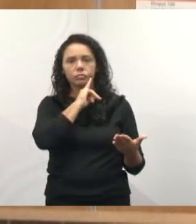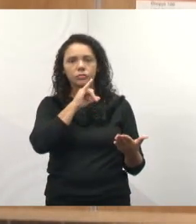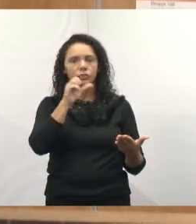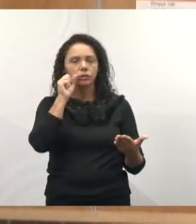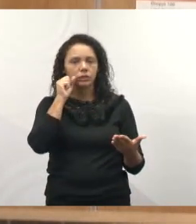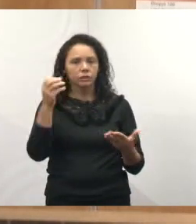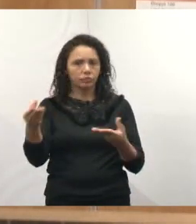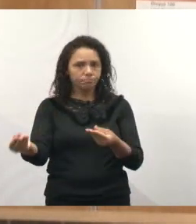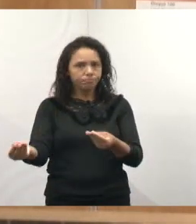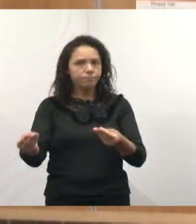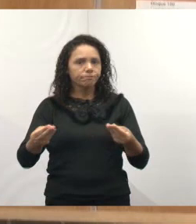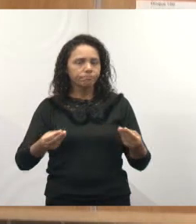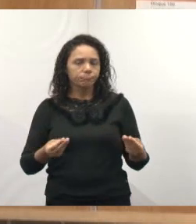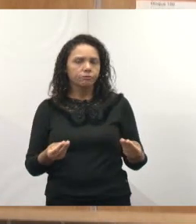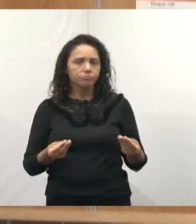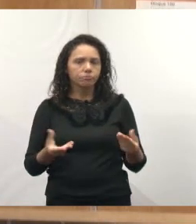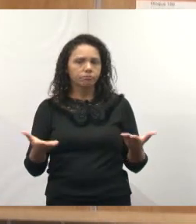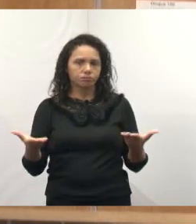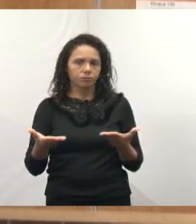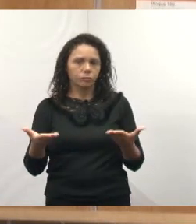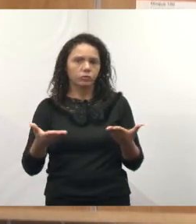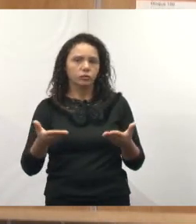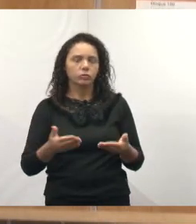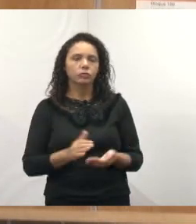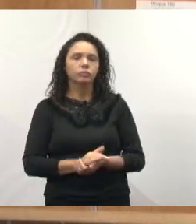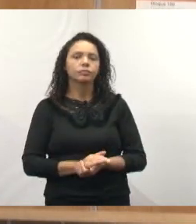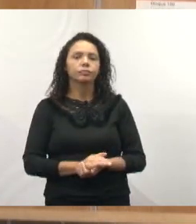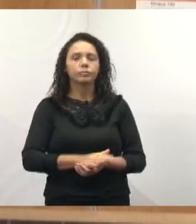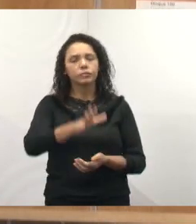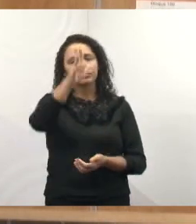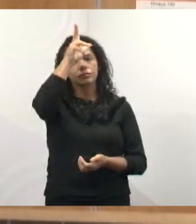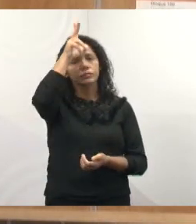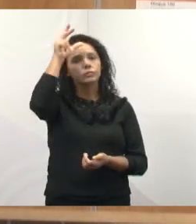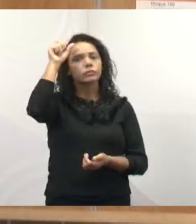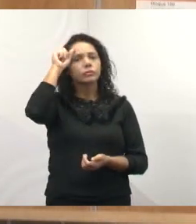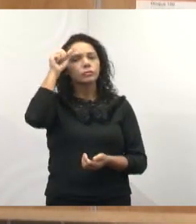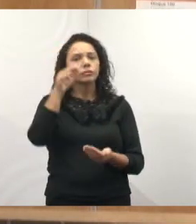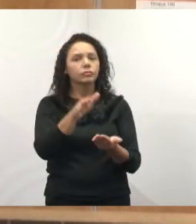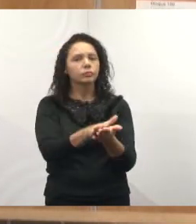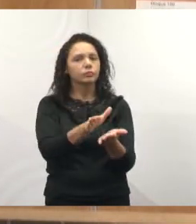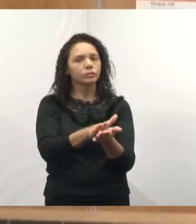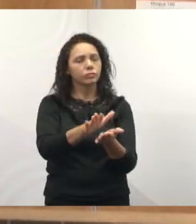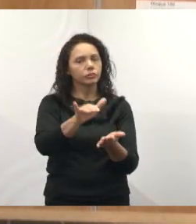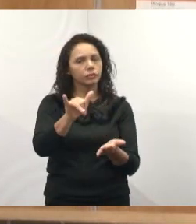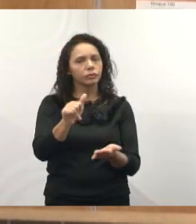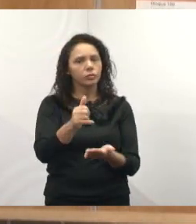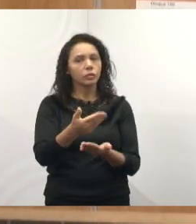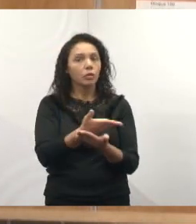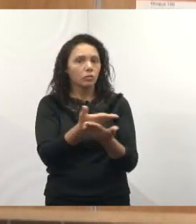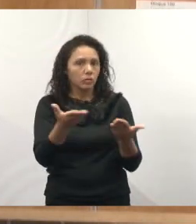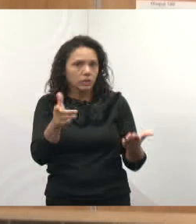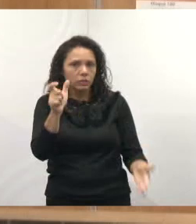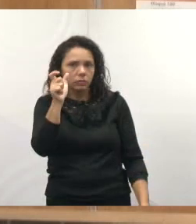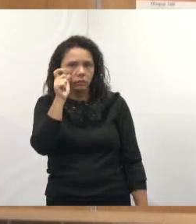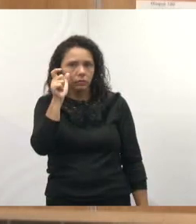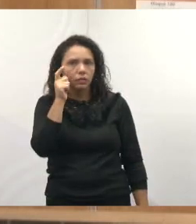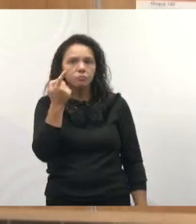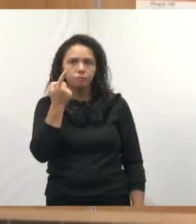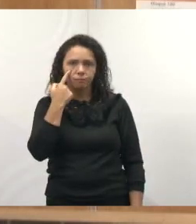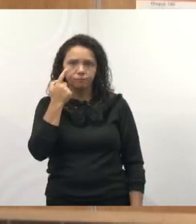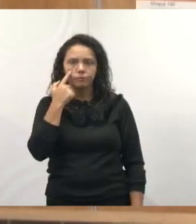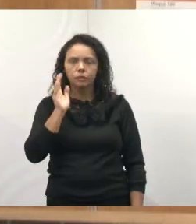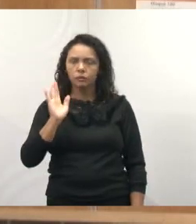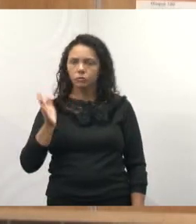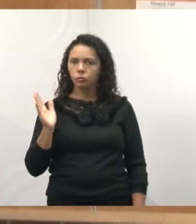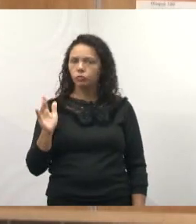Isaías José de Santana, o prefeito da cidade de Jacareí, que você que está em casa viu aí toda a fala dele aqui